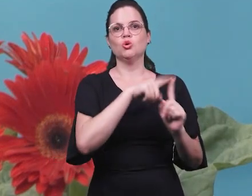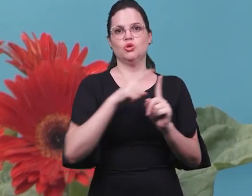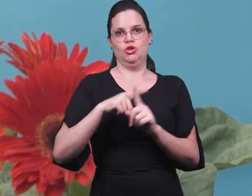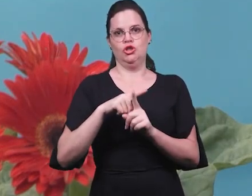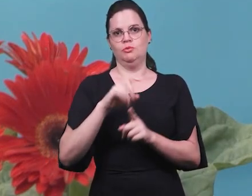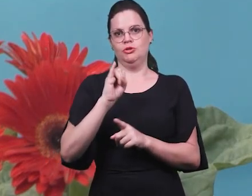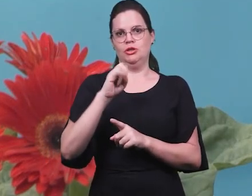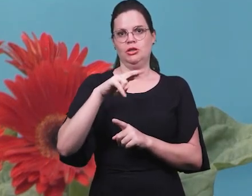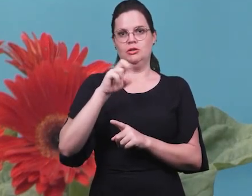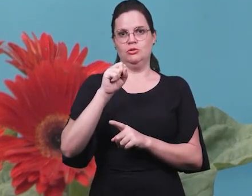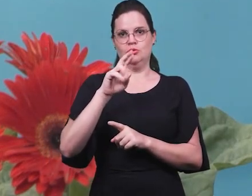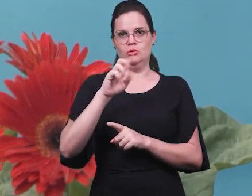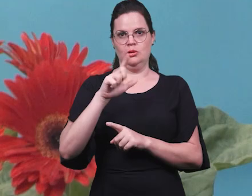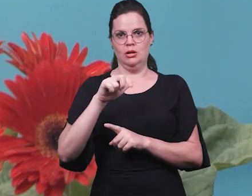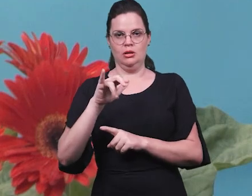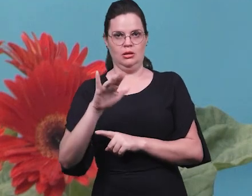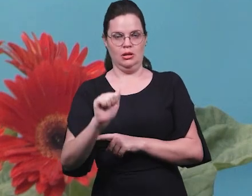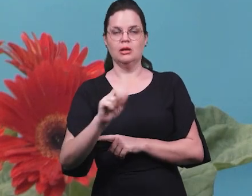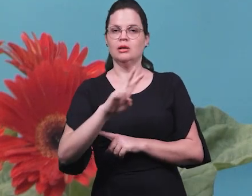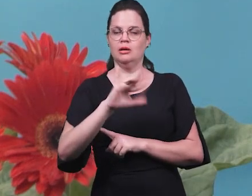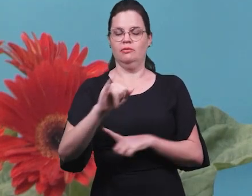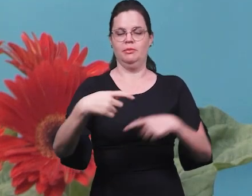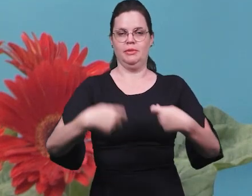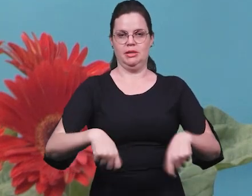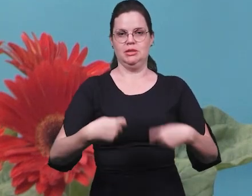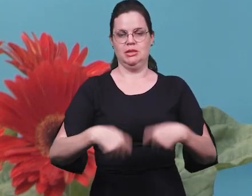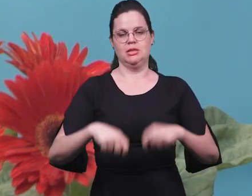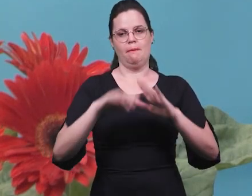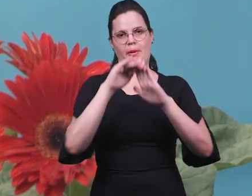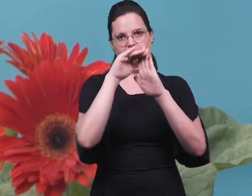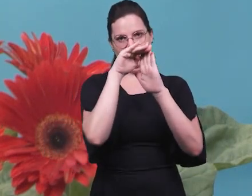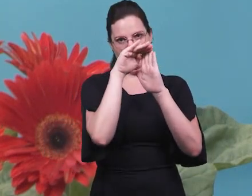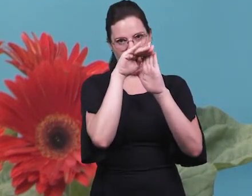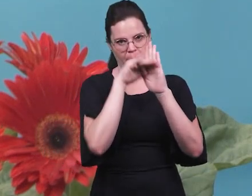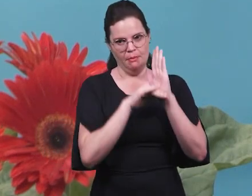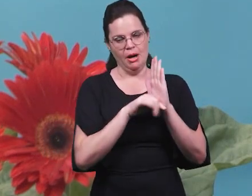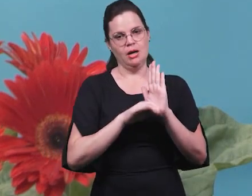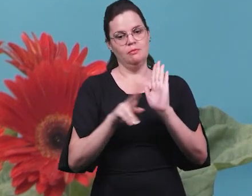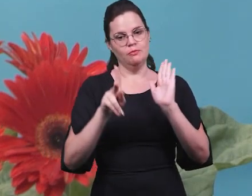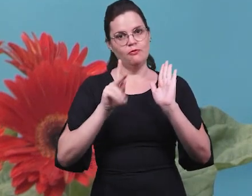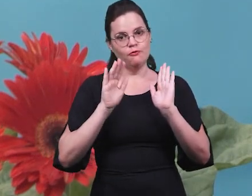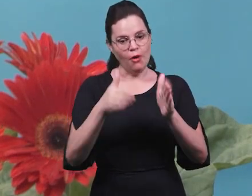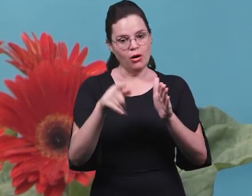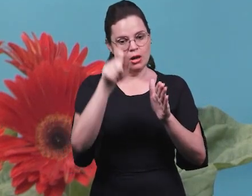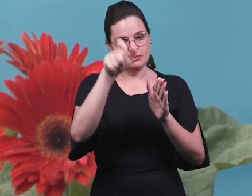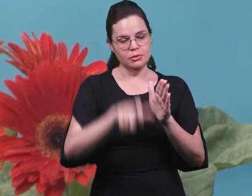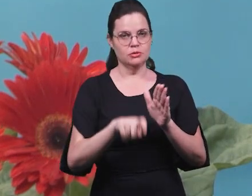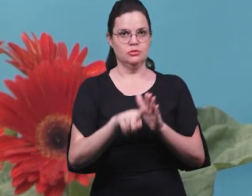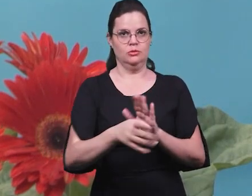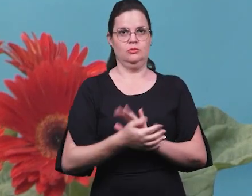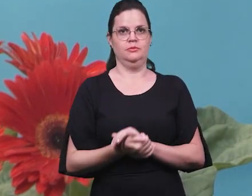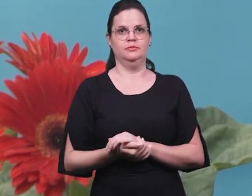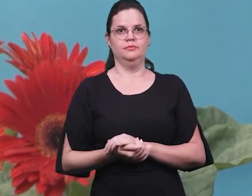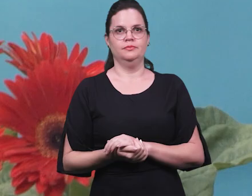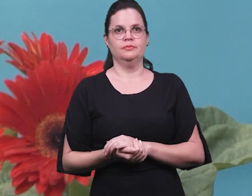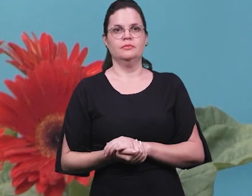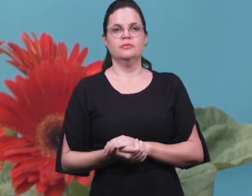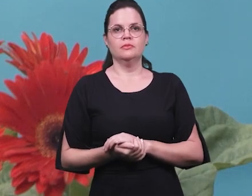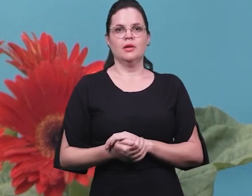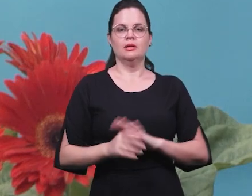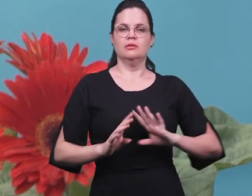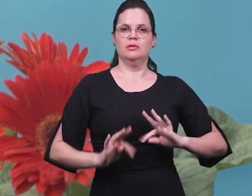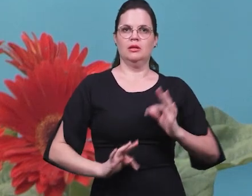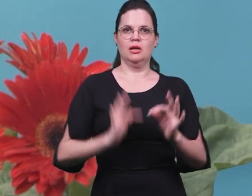que vão ser de acordo com os protocolos, né, com os pré-requisitos para aquele paciente. Então, na falência de